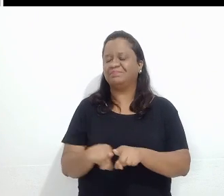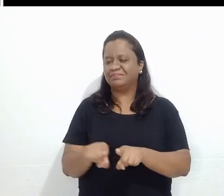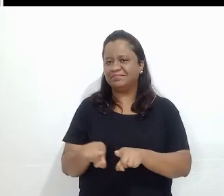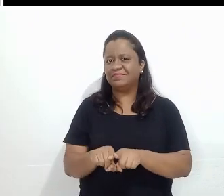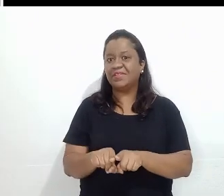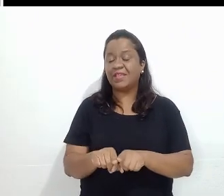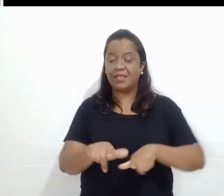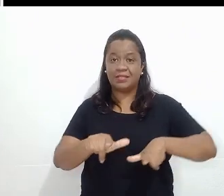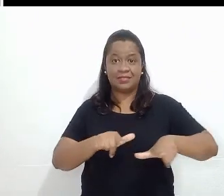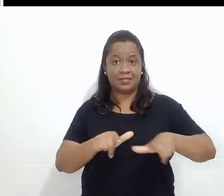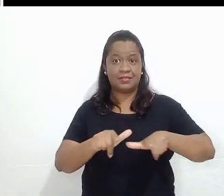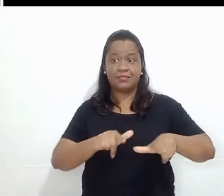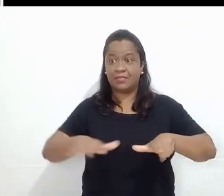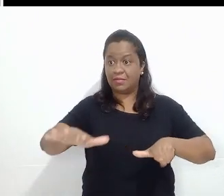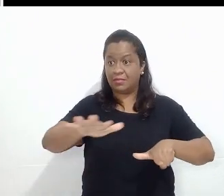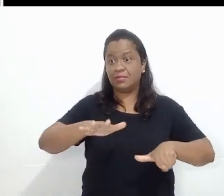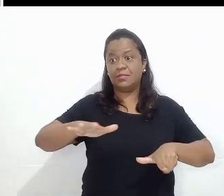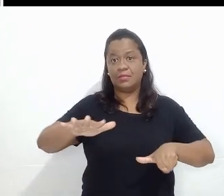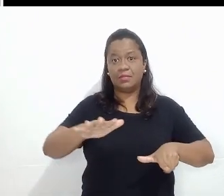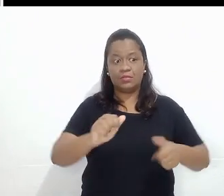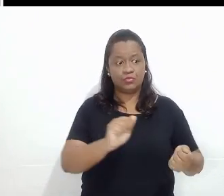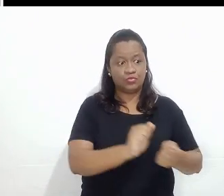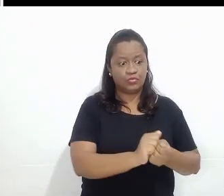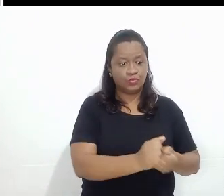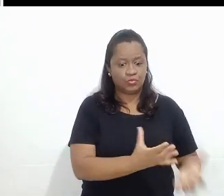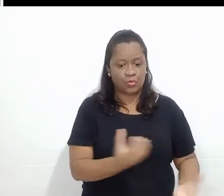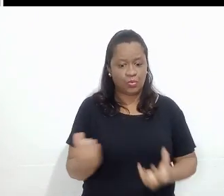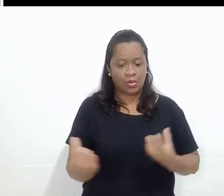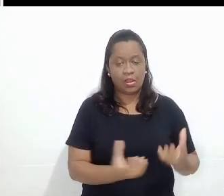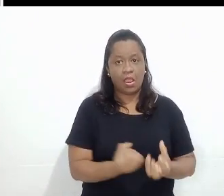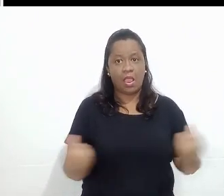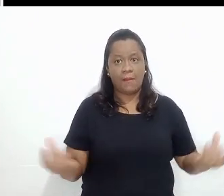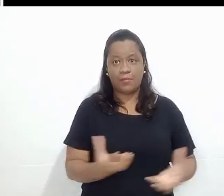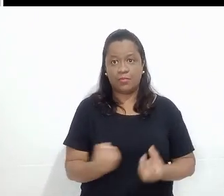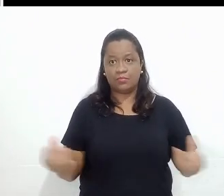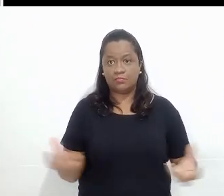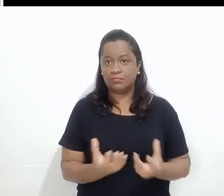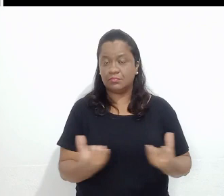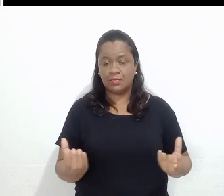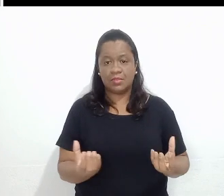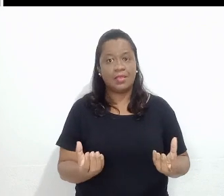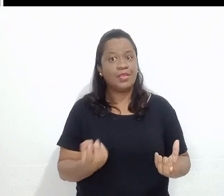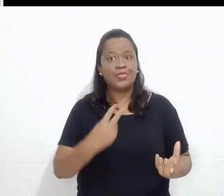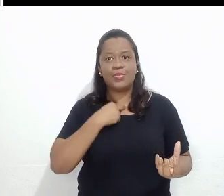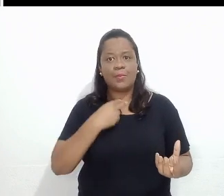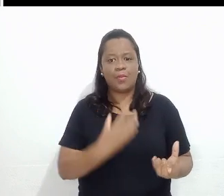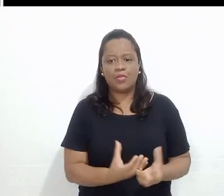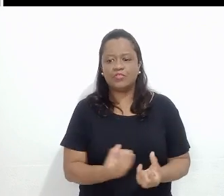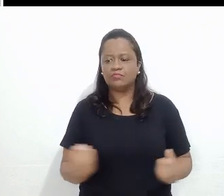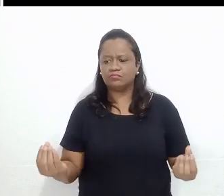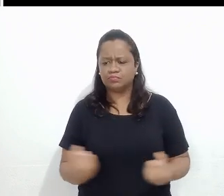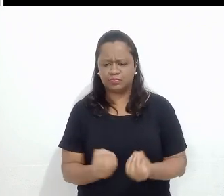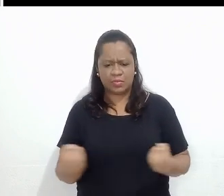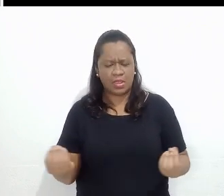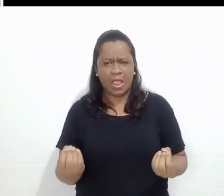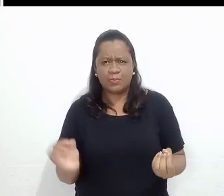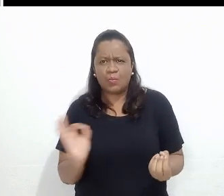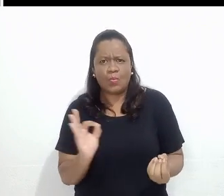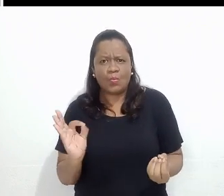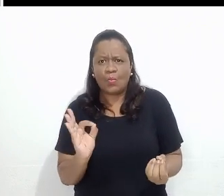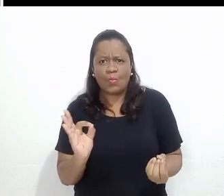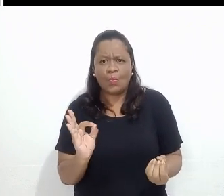Estão trabalhando ali juntinho com o cabeamento, porque não pode ter realmente no caminho deles nenhum cabo, porque não